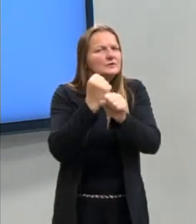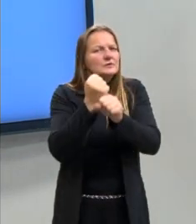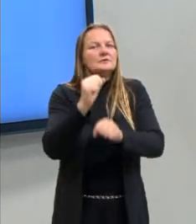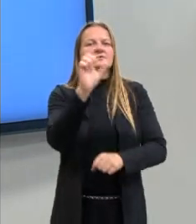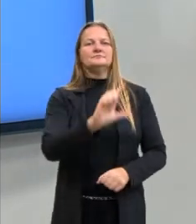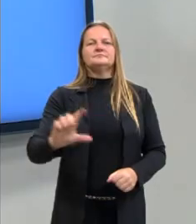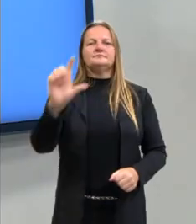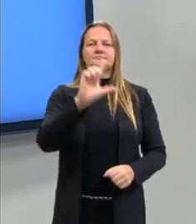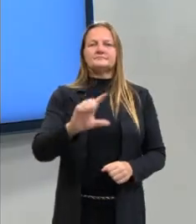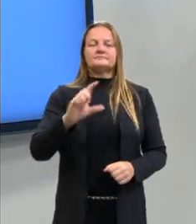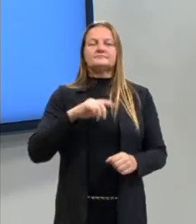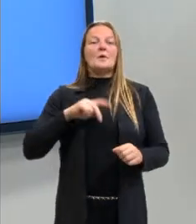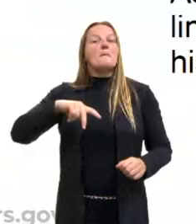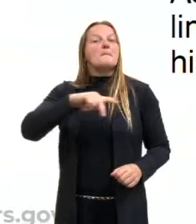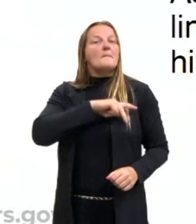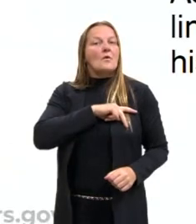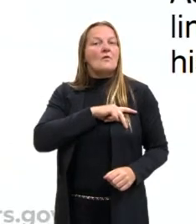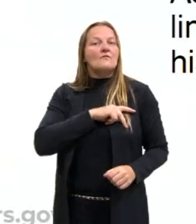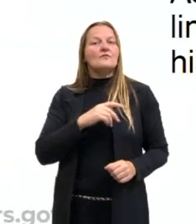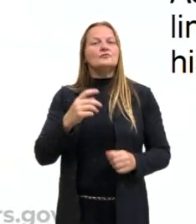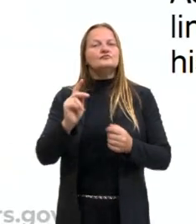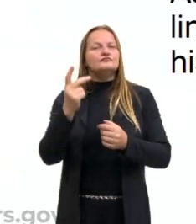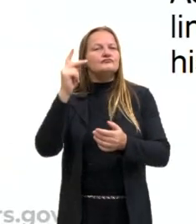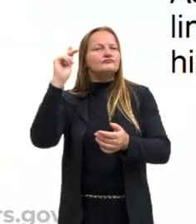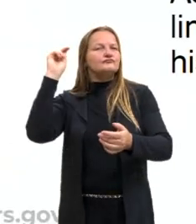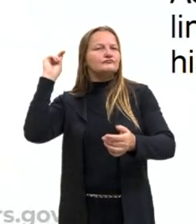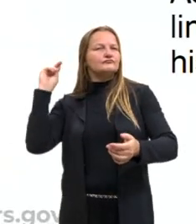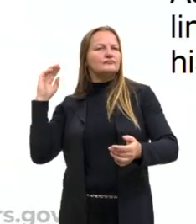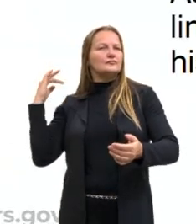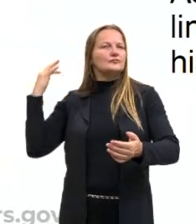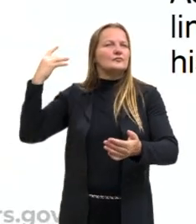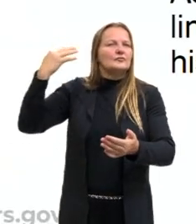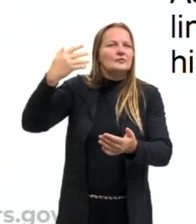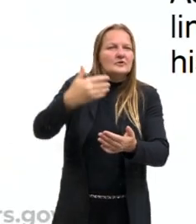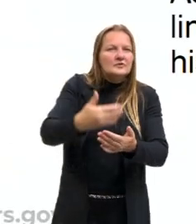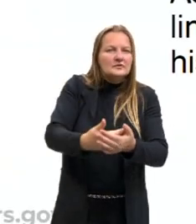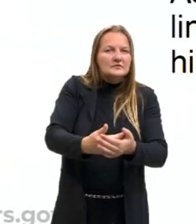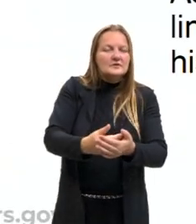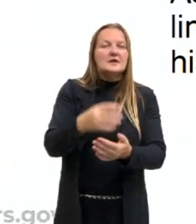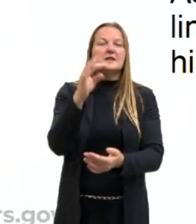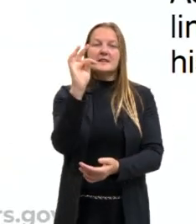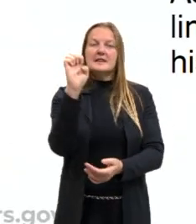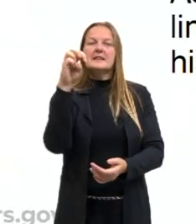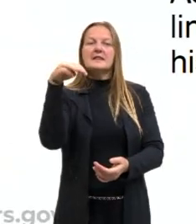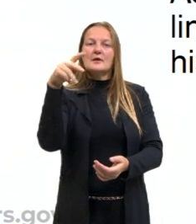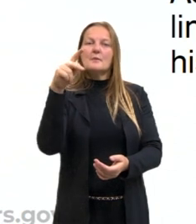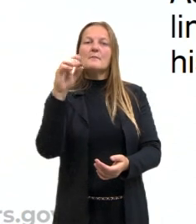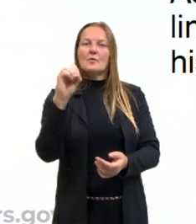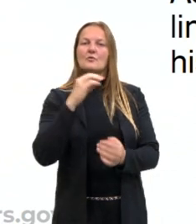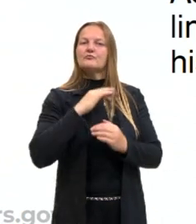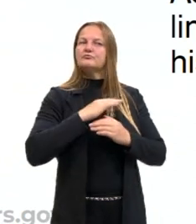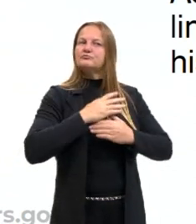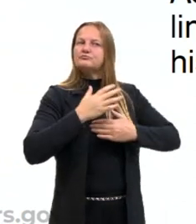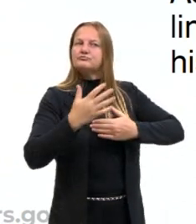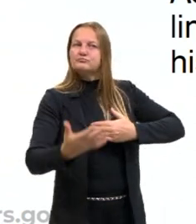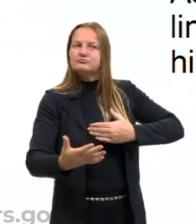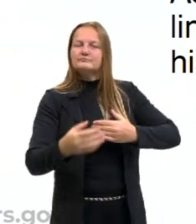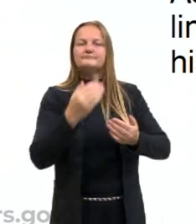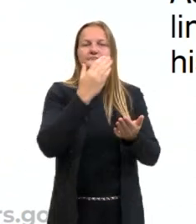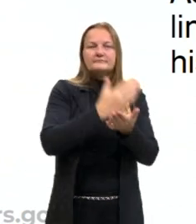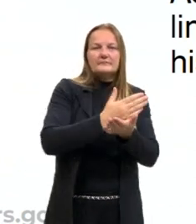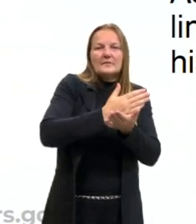literária de um povo sobre um viés cronológico O que significa cronológico que ele tem um andamento no tempo que ele tem